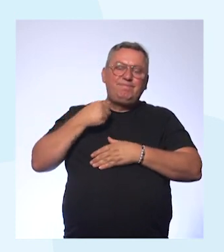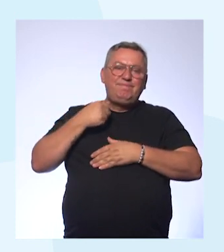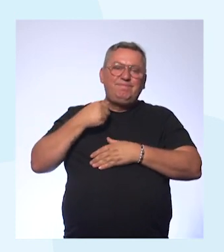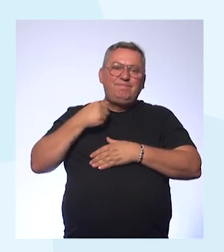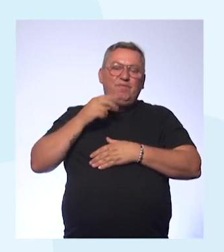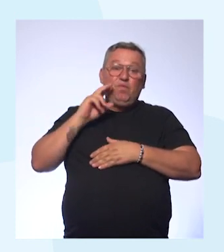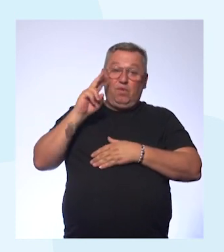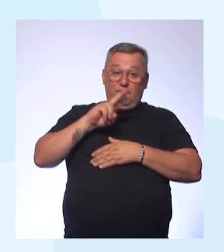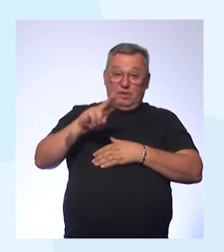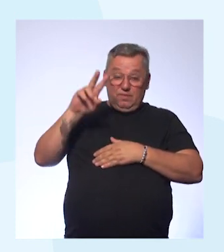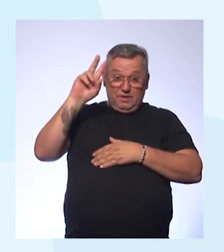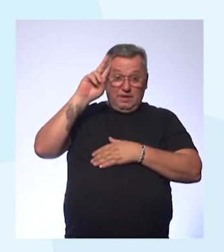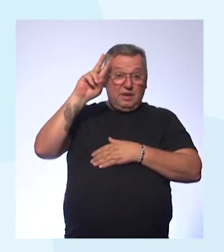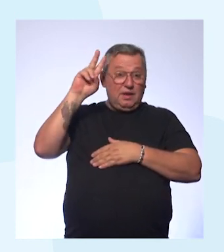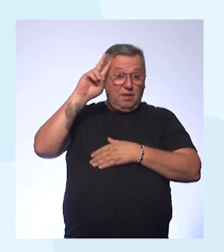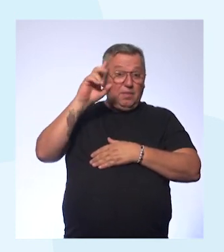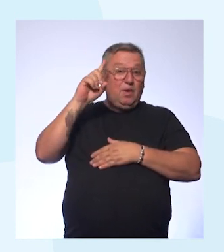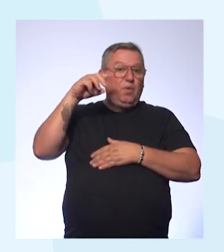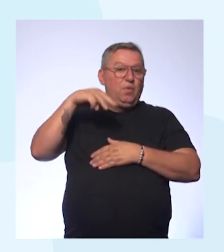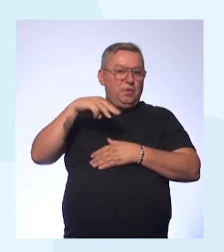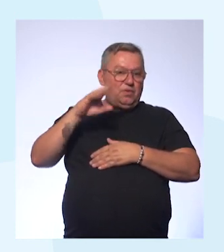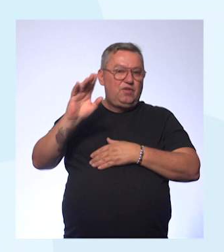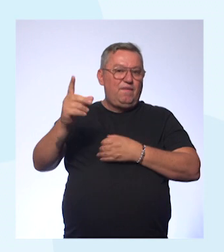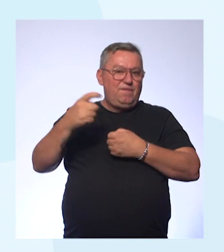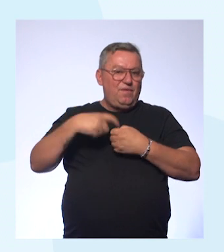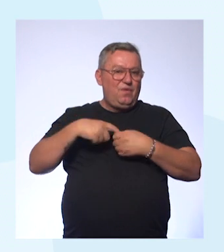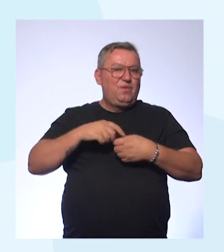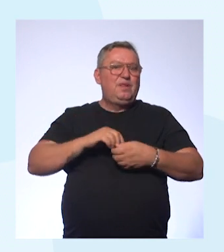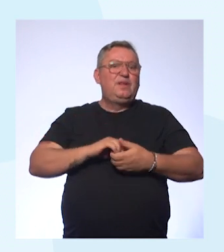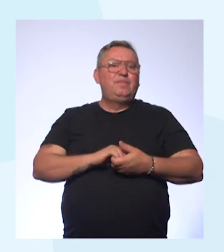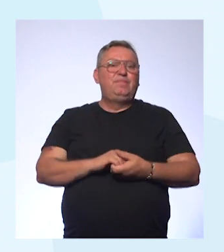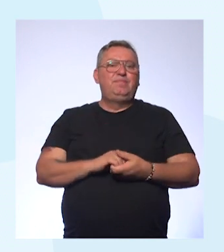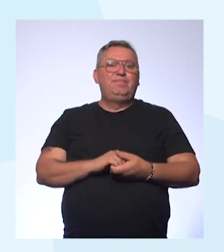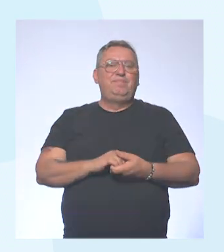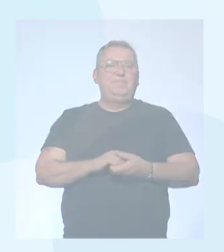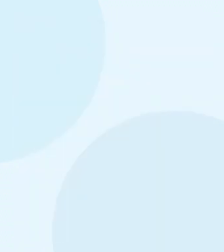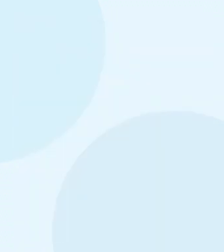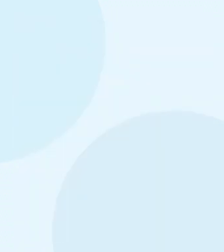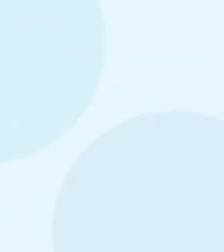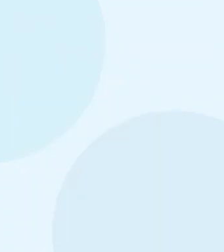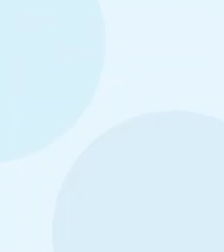Então, vamos ver se vocês lembram. 1 minutinho e a gente já volta.